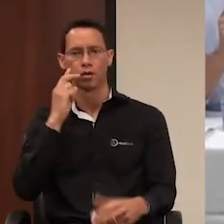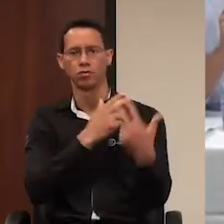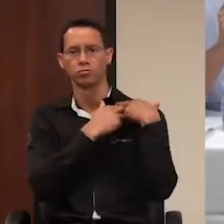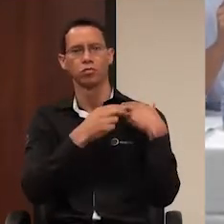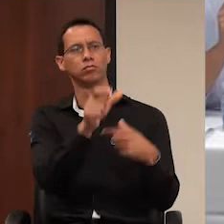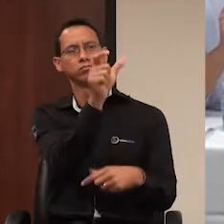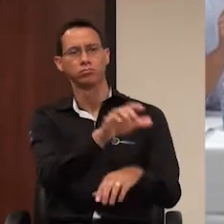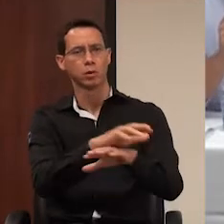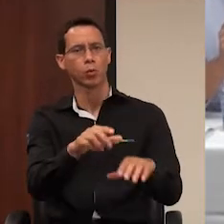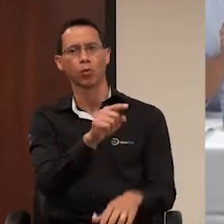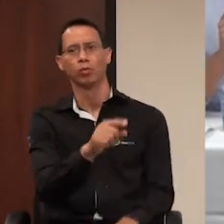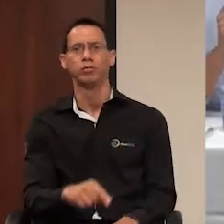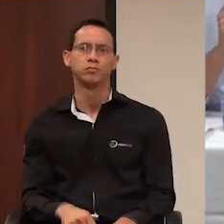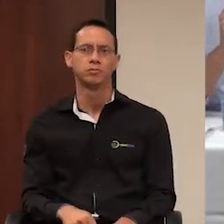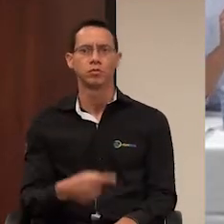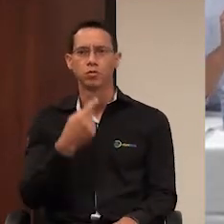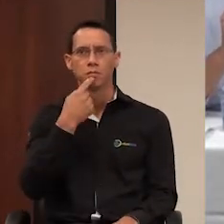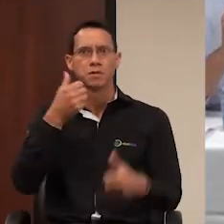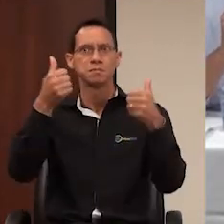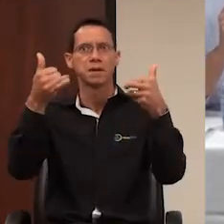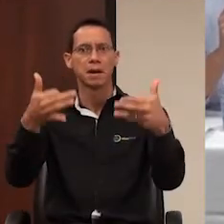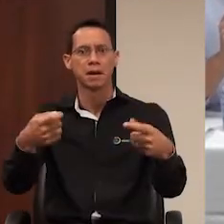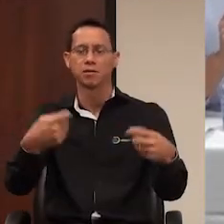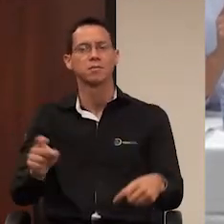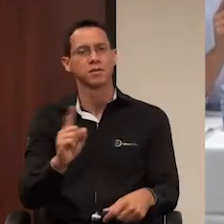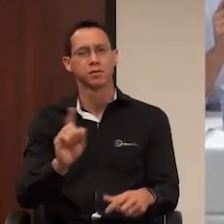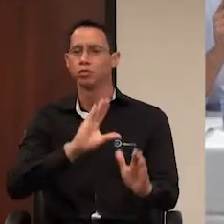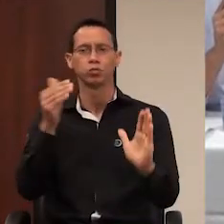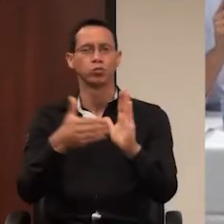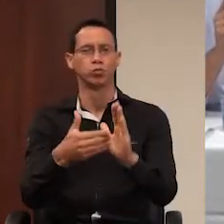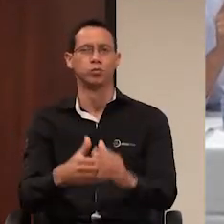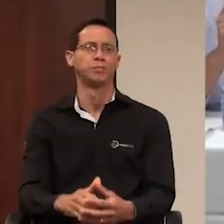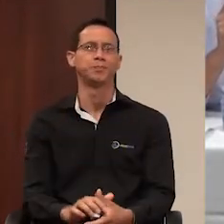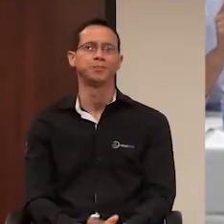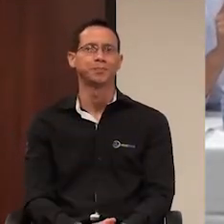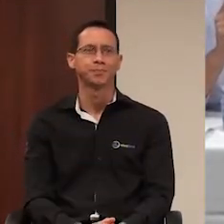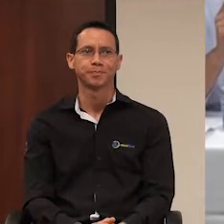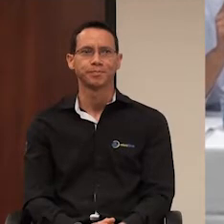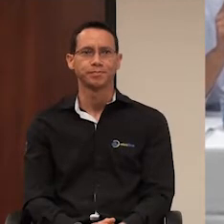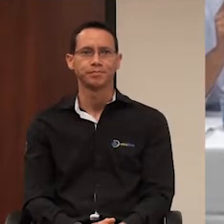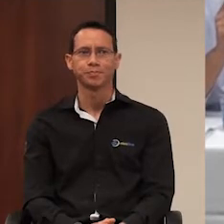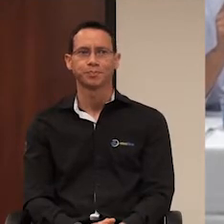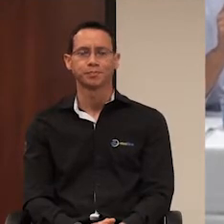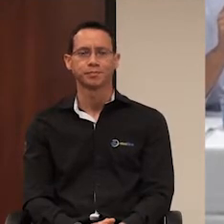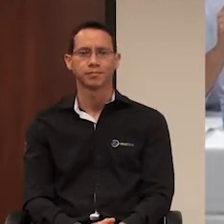Ponto. Não precisava nem dizer para quê. Se é para tudo. Né?